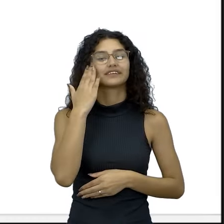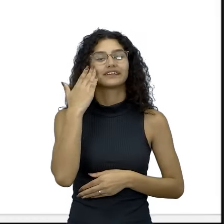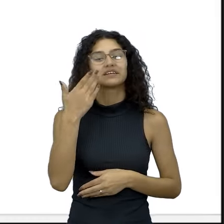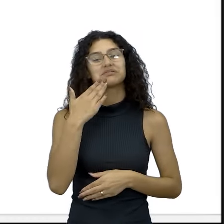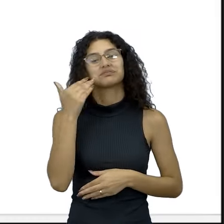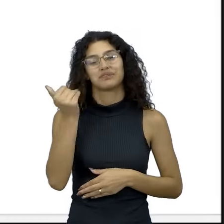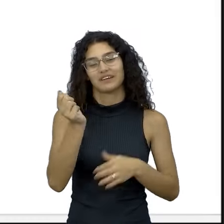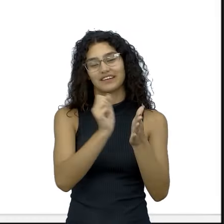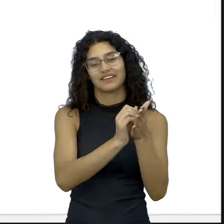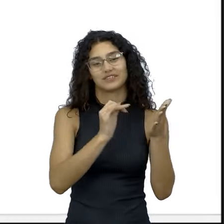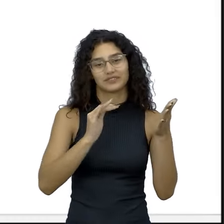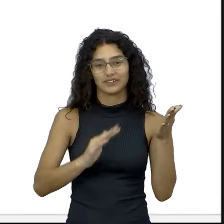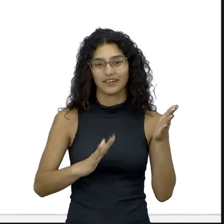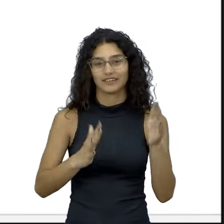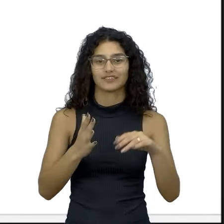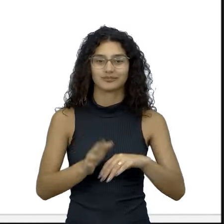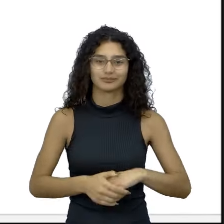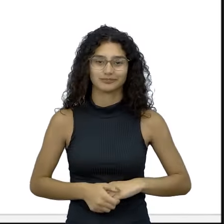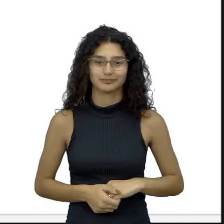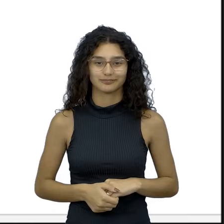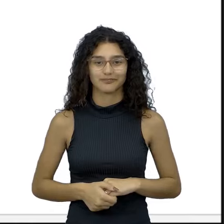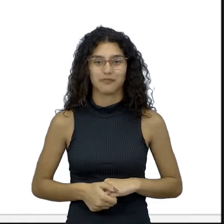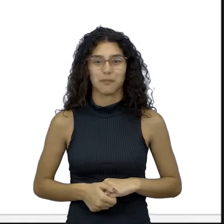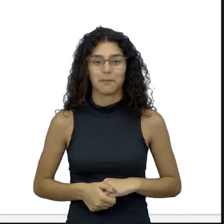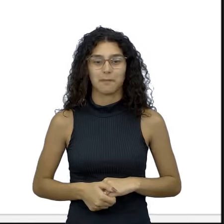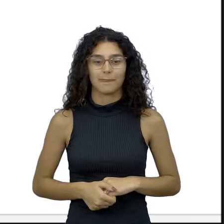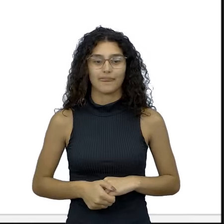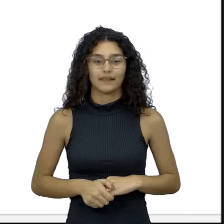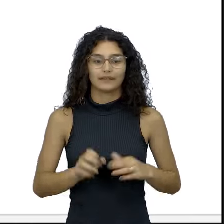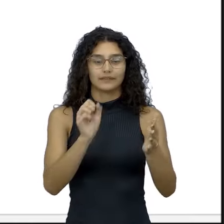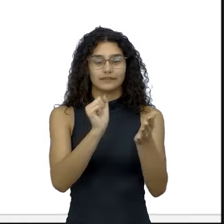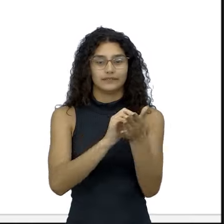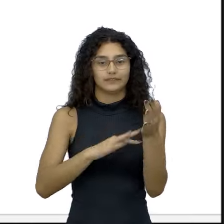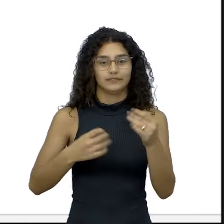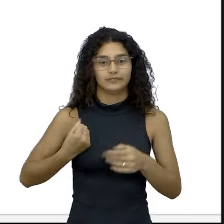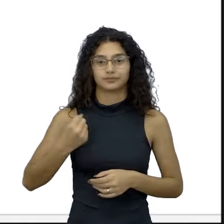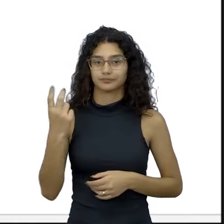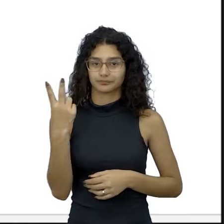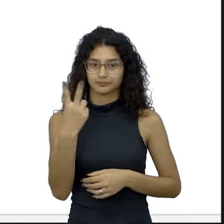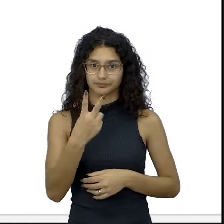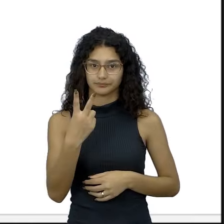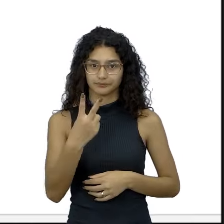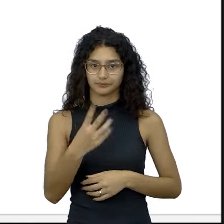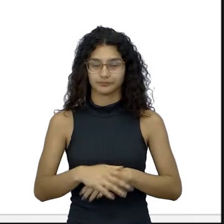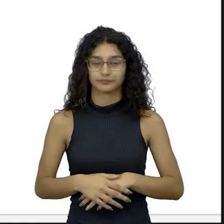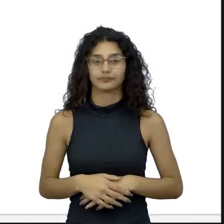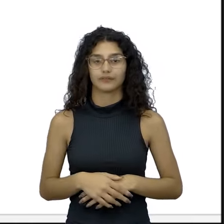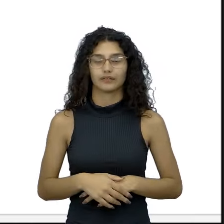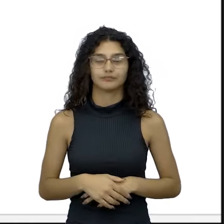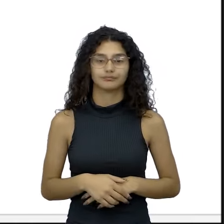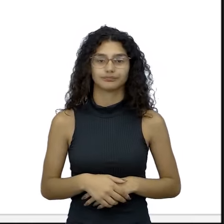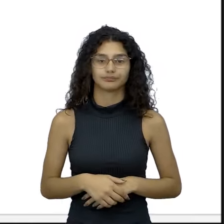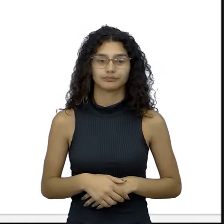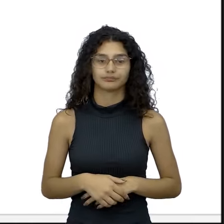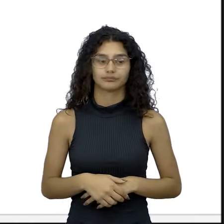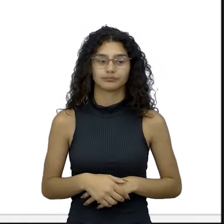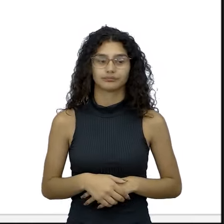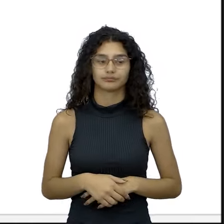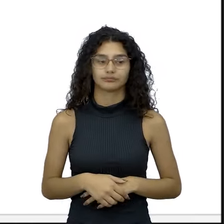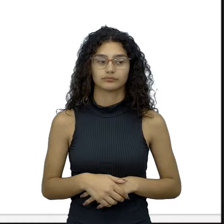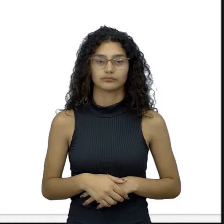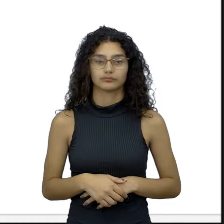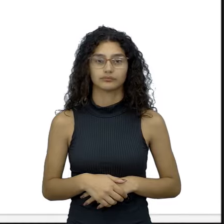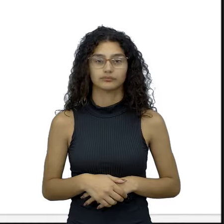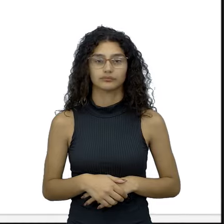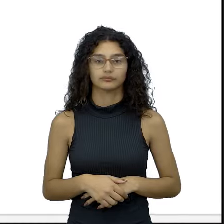melhor essa atividade. Na atividade 2, em duplas, tá? Os